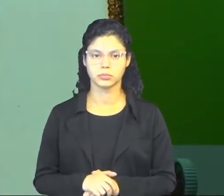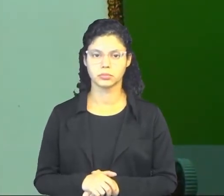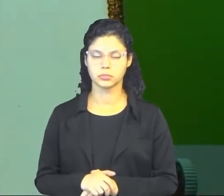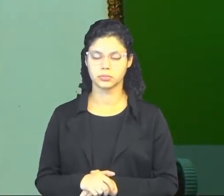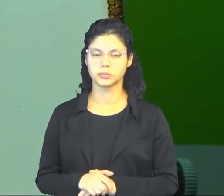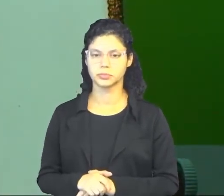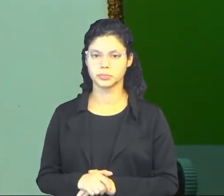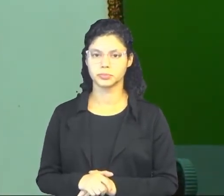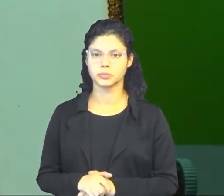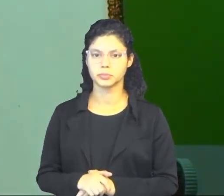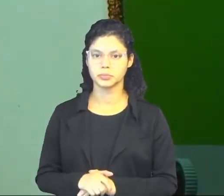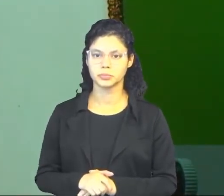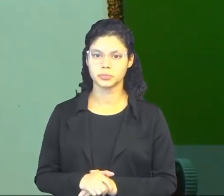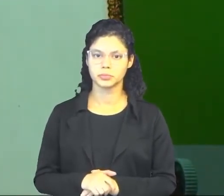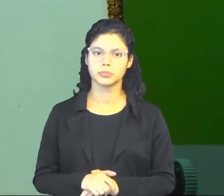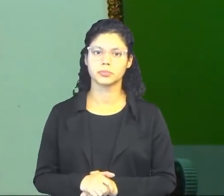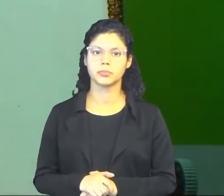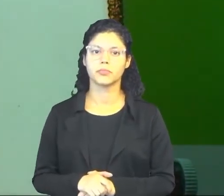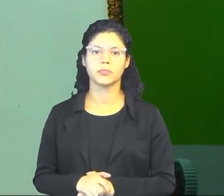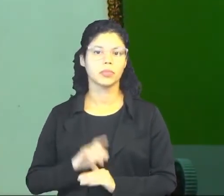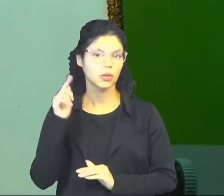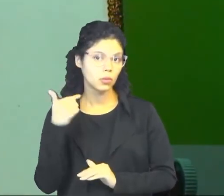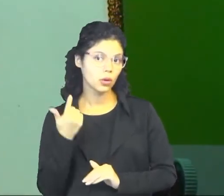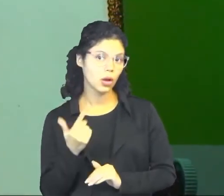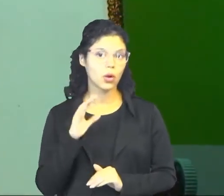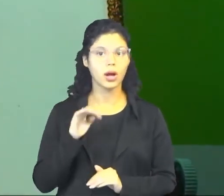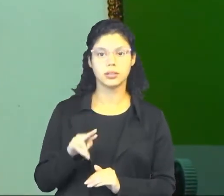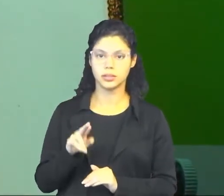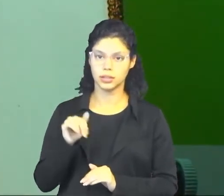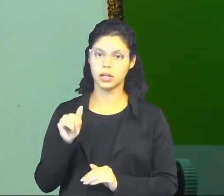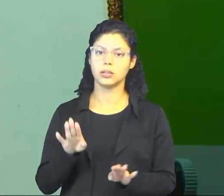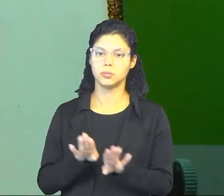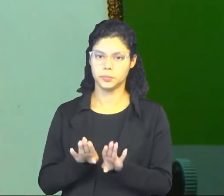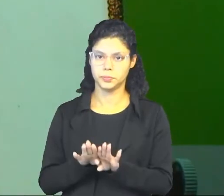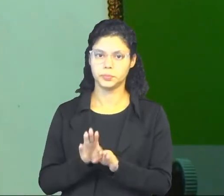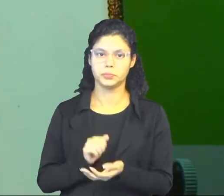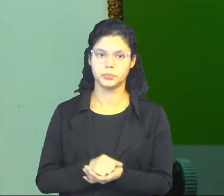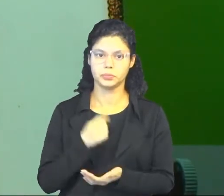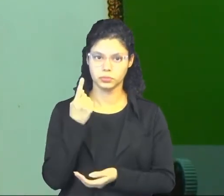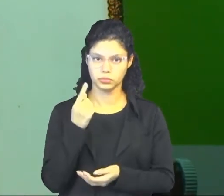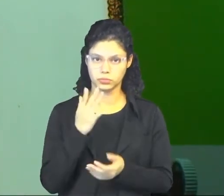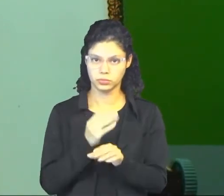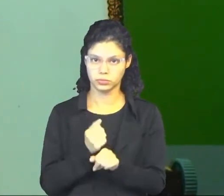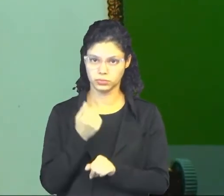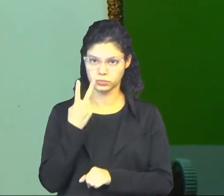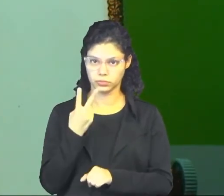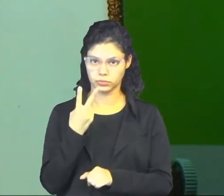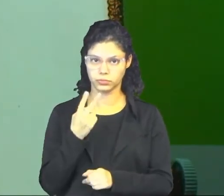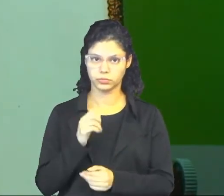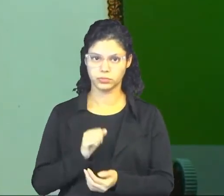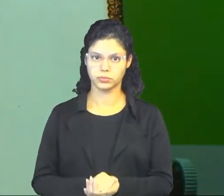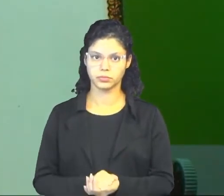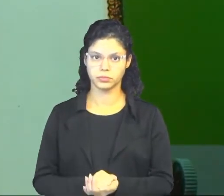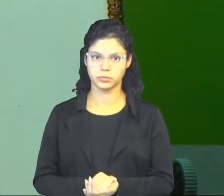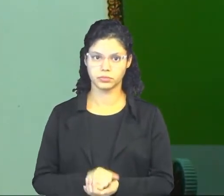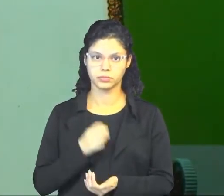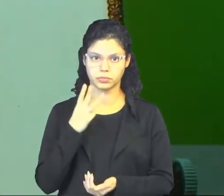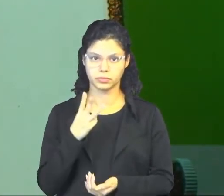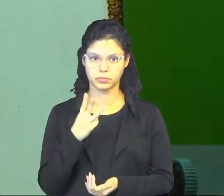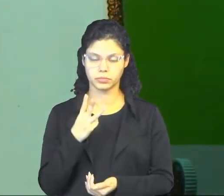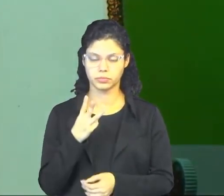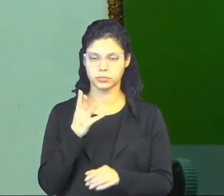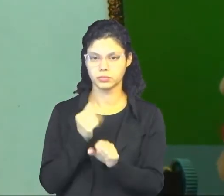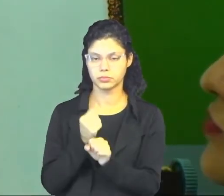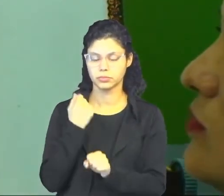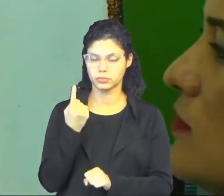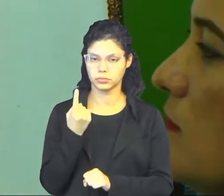cima, tá? Junto com as outras centenas, no caso. 1 mais 2, 3. E